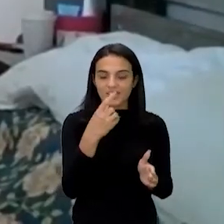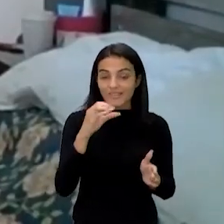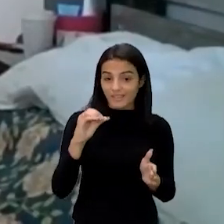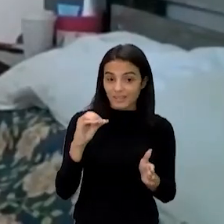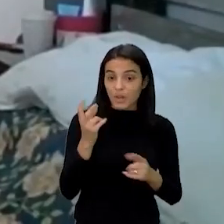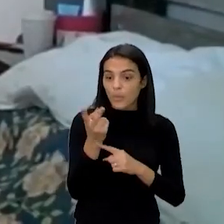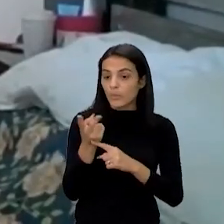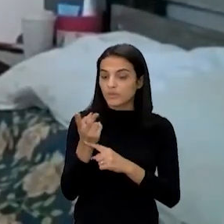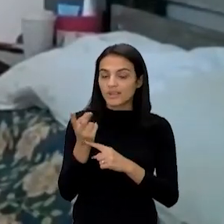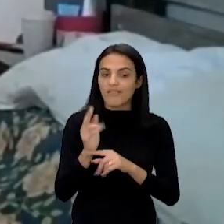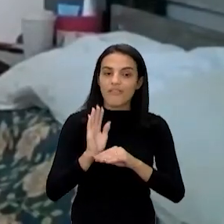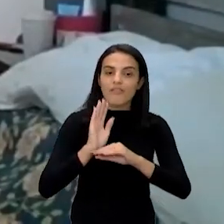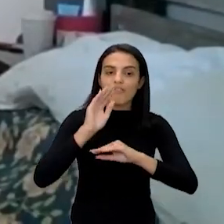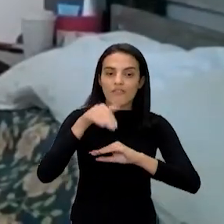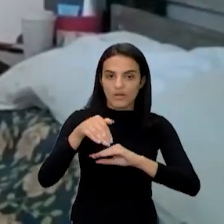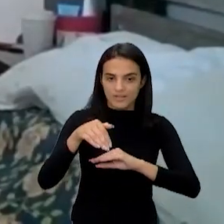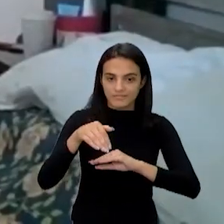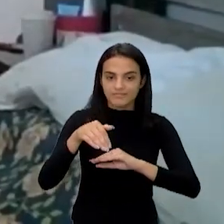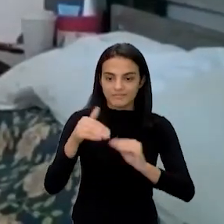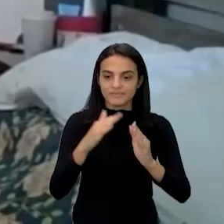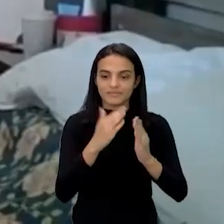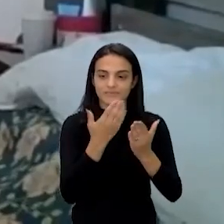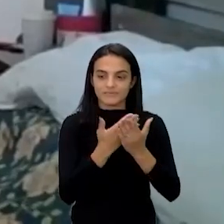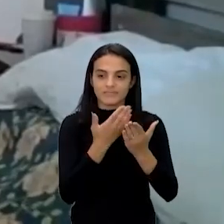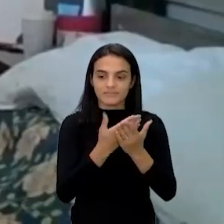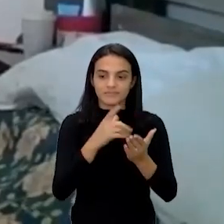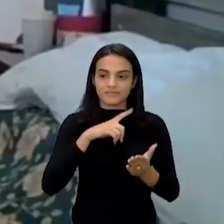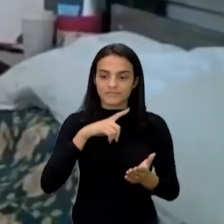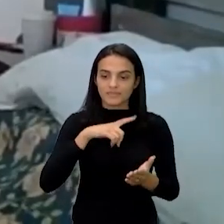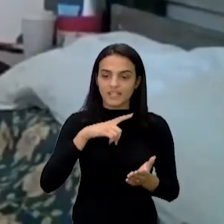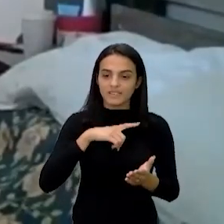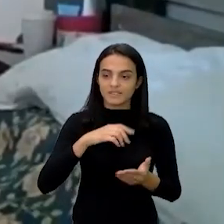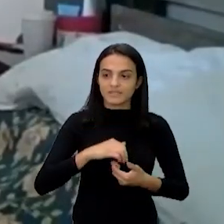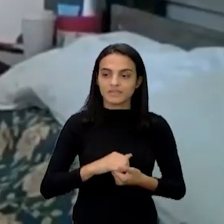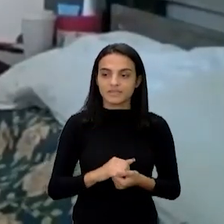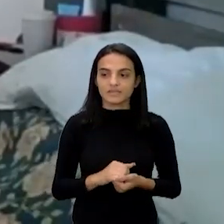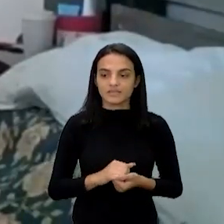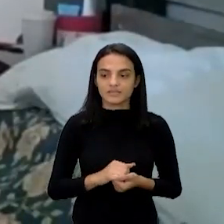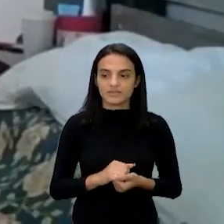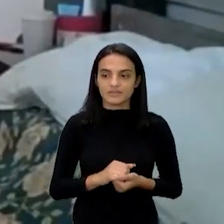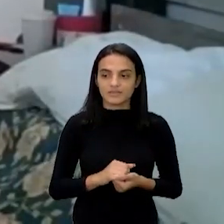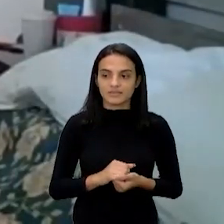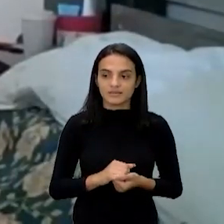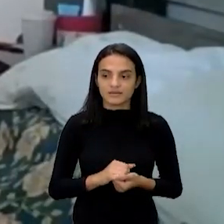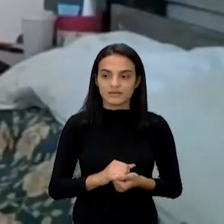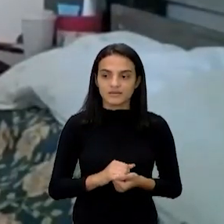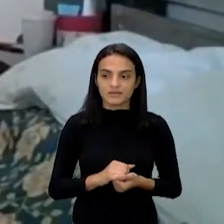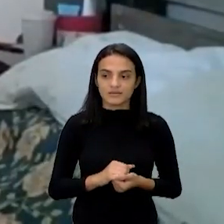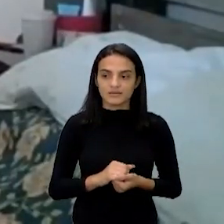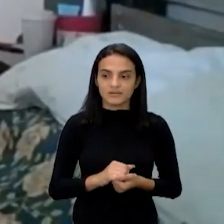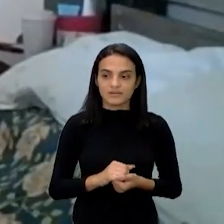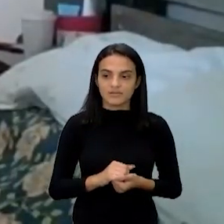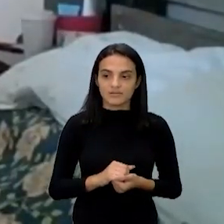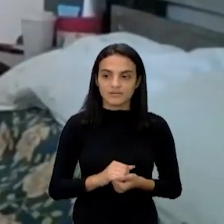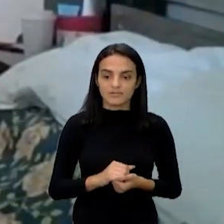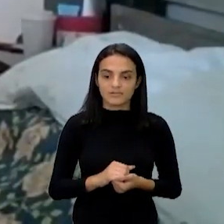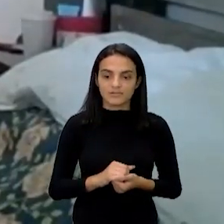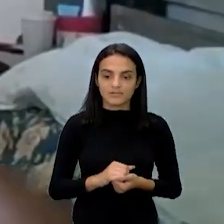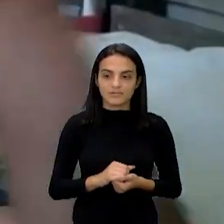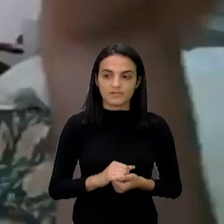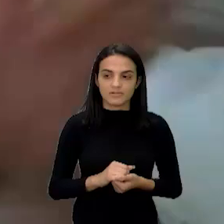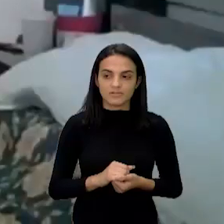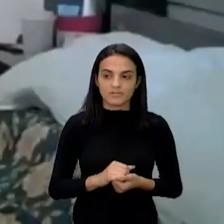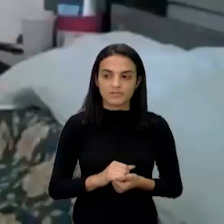coisa fora da escola, né? Então a escola, eu tinha que cumprir aquilo, eu ia, mas sinceramente não era o que eu queria,